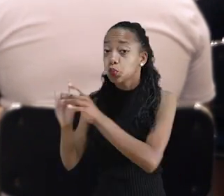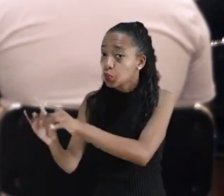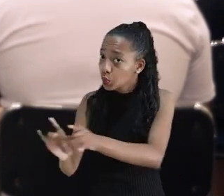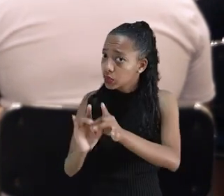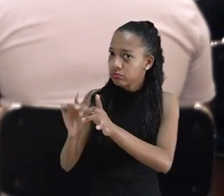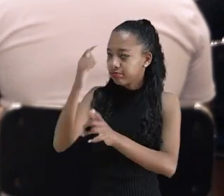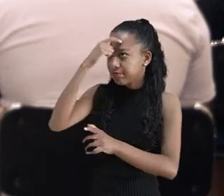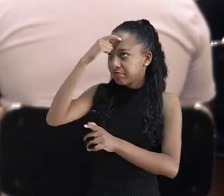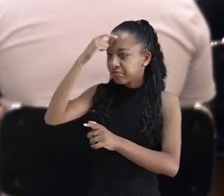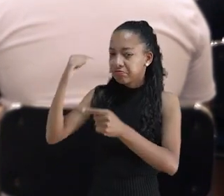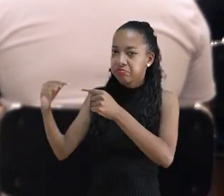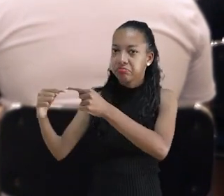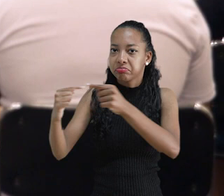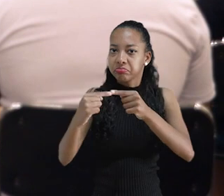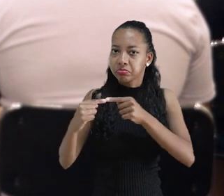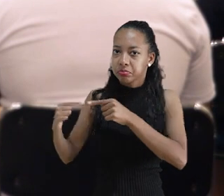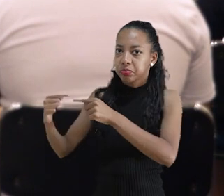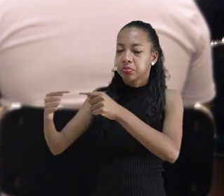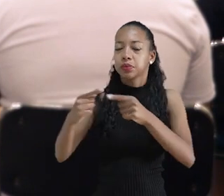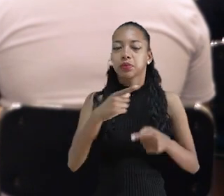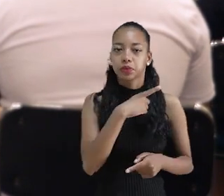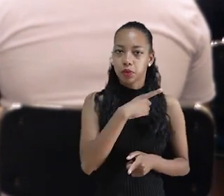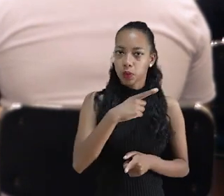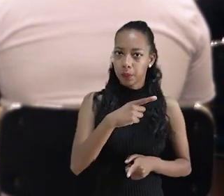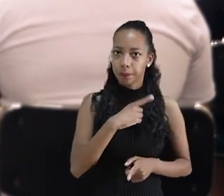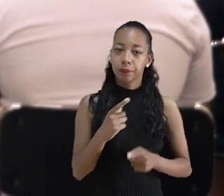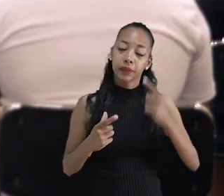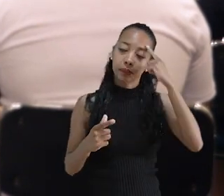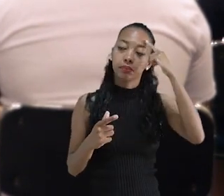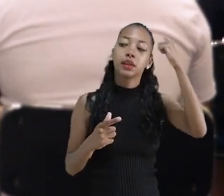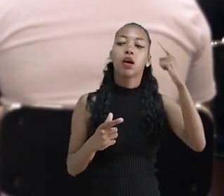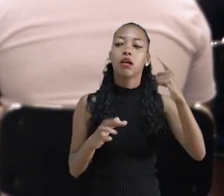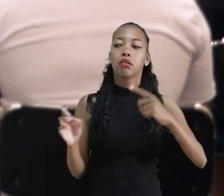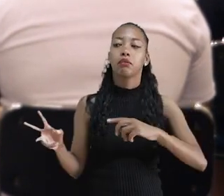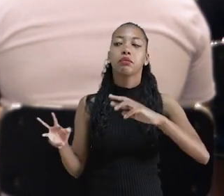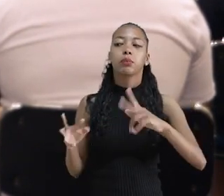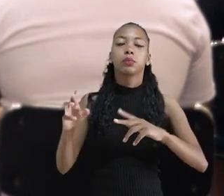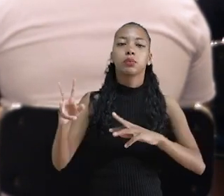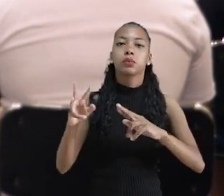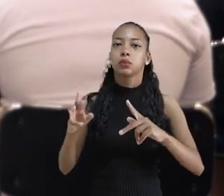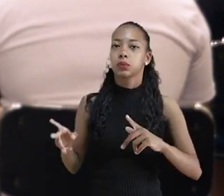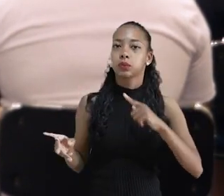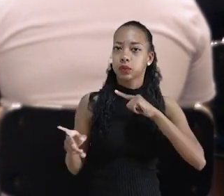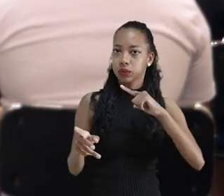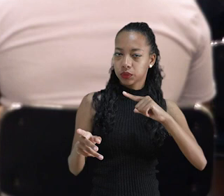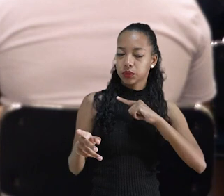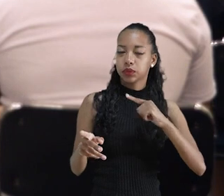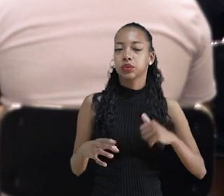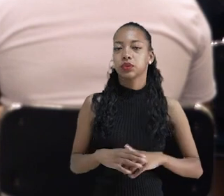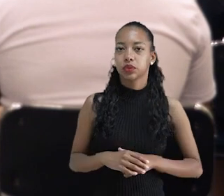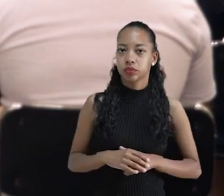pensamento né que a gente precisa preservar essa diversidade de fazeres né